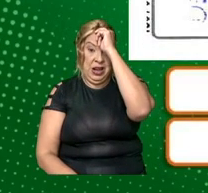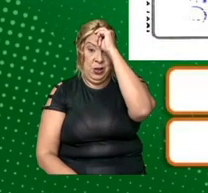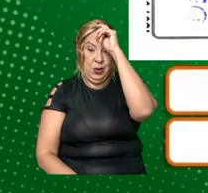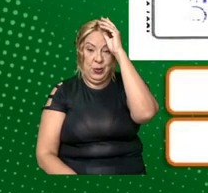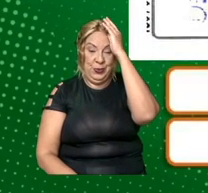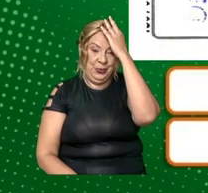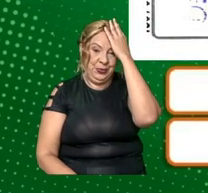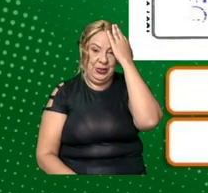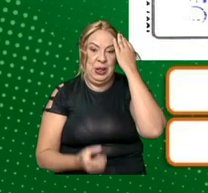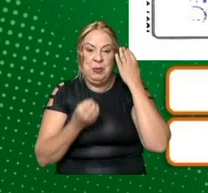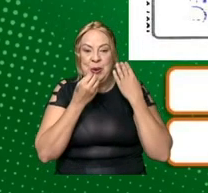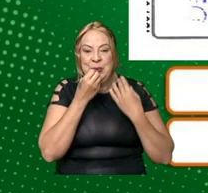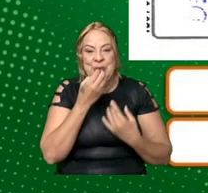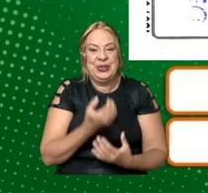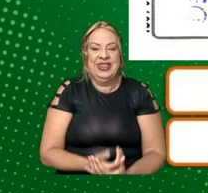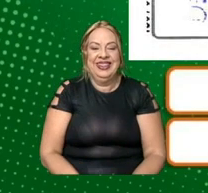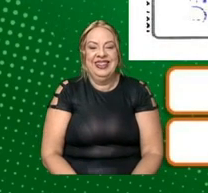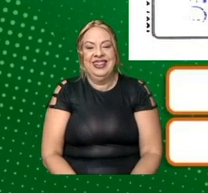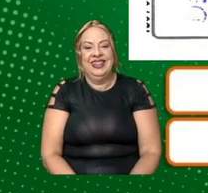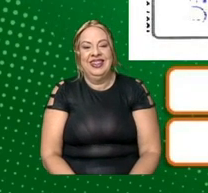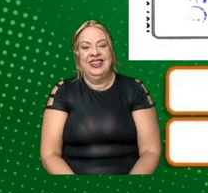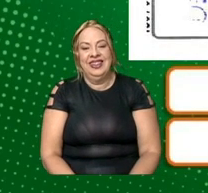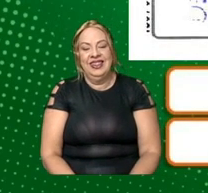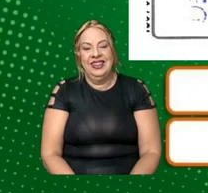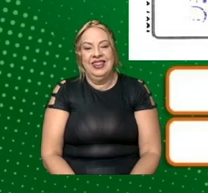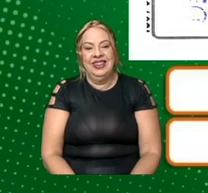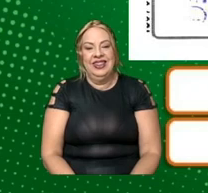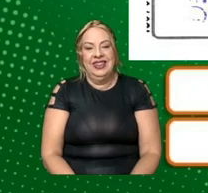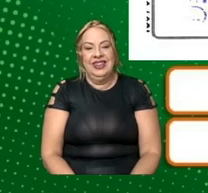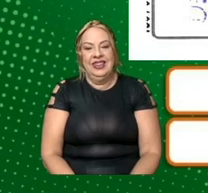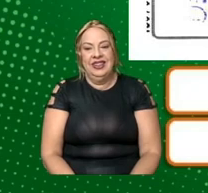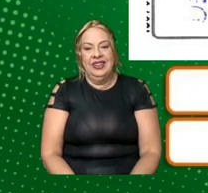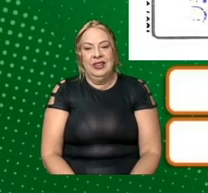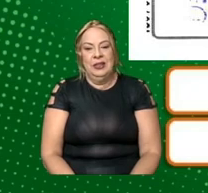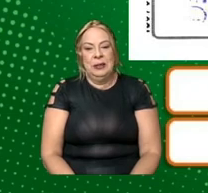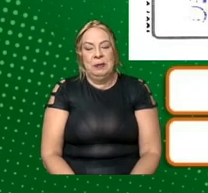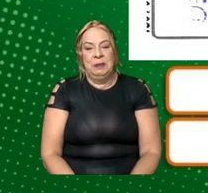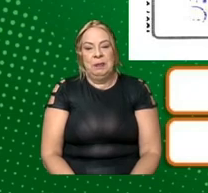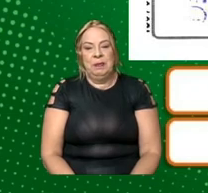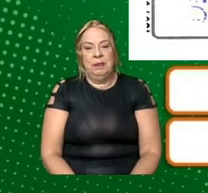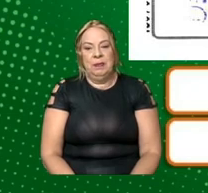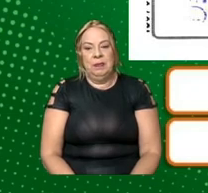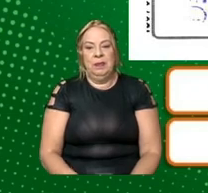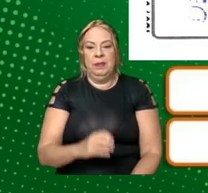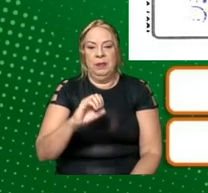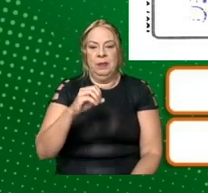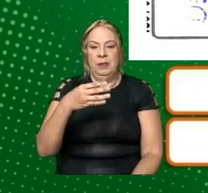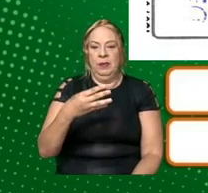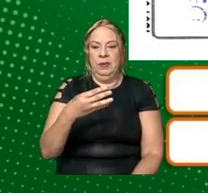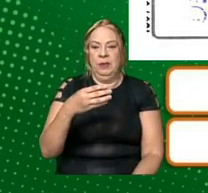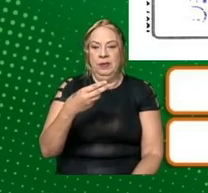Quis não. A tela já, o resultado aí do nosso terceiro prêmio, o Apple iPad Air, saiu para o título número